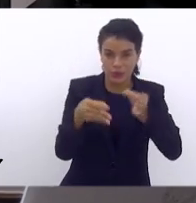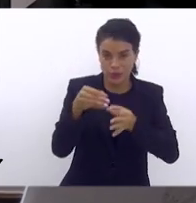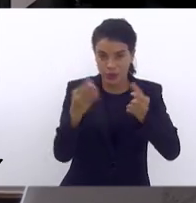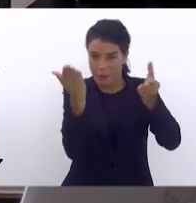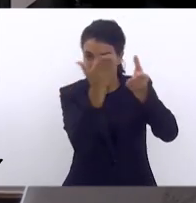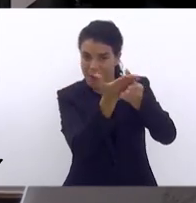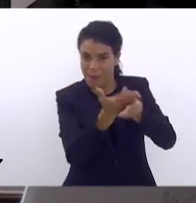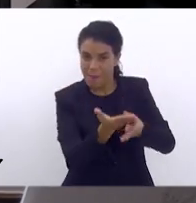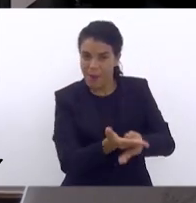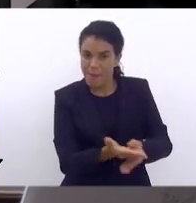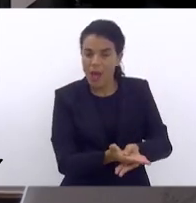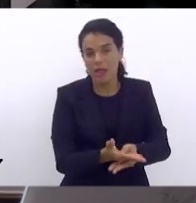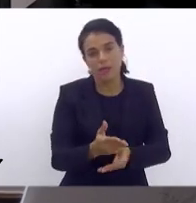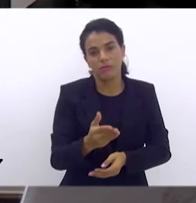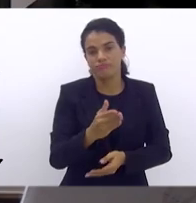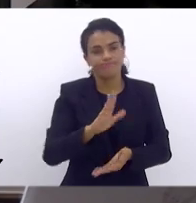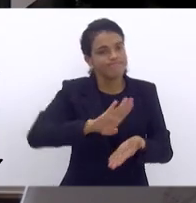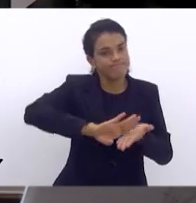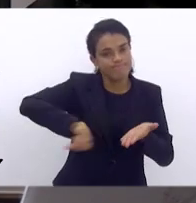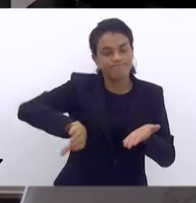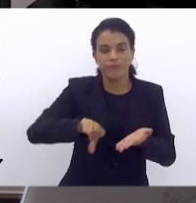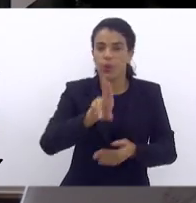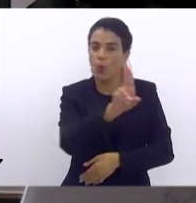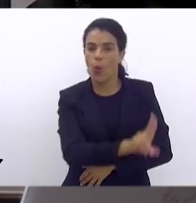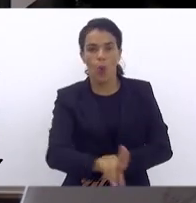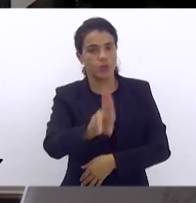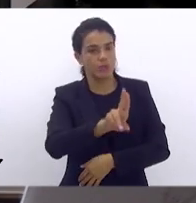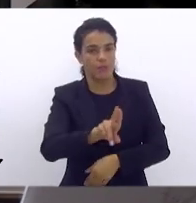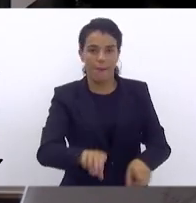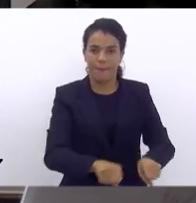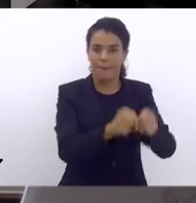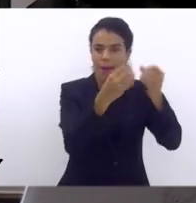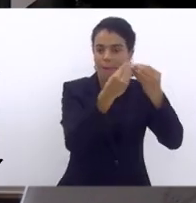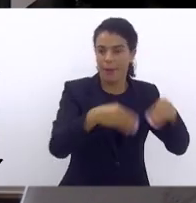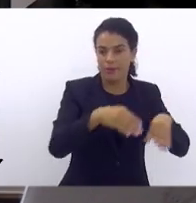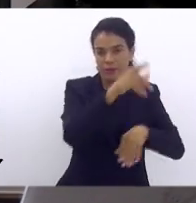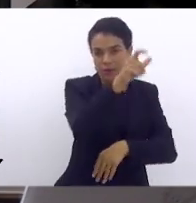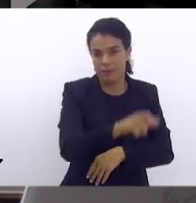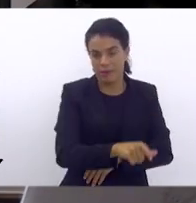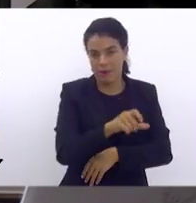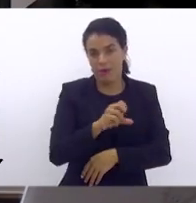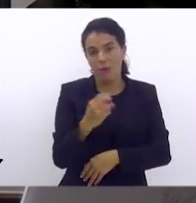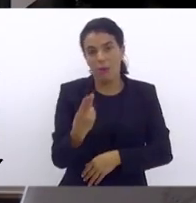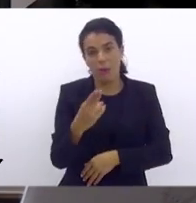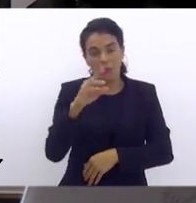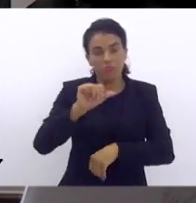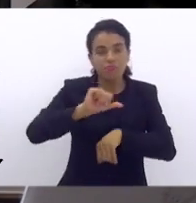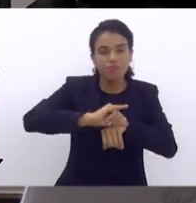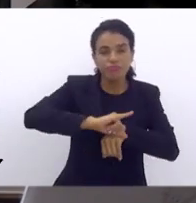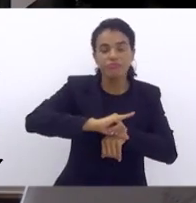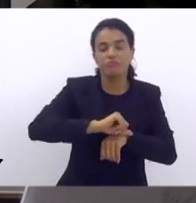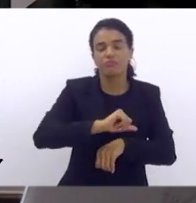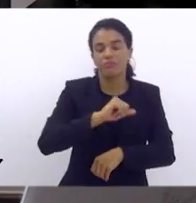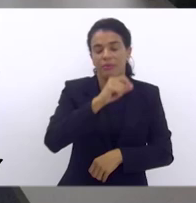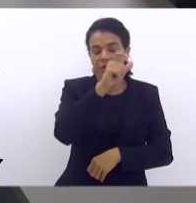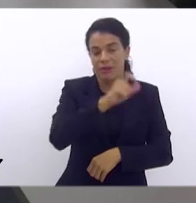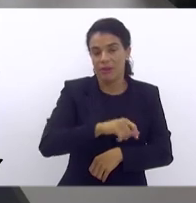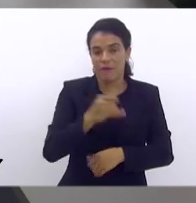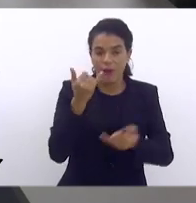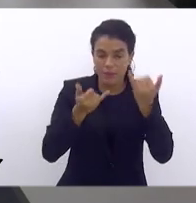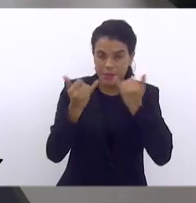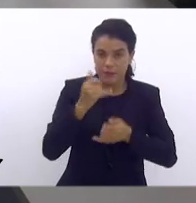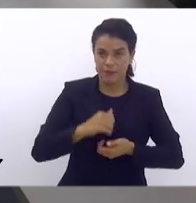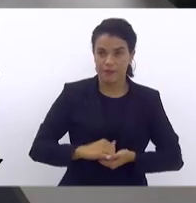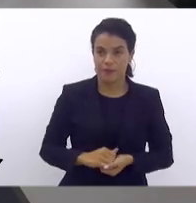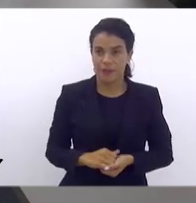processos ele não seja utilizado em prejuízo da própria vítima ou dos titulares desses dados muito obrigada muito